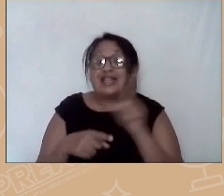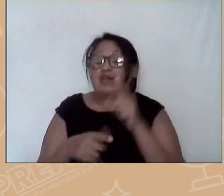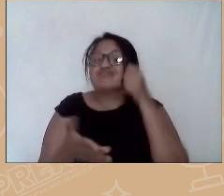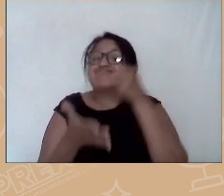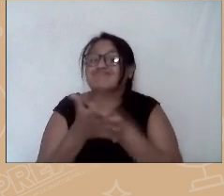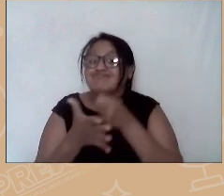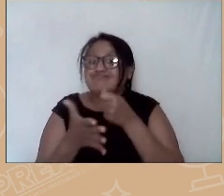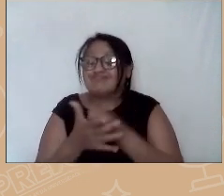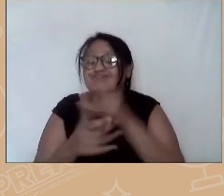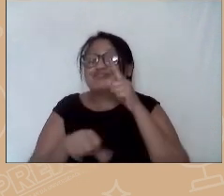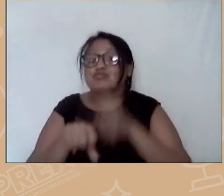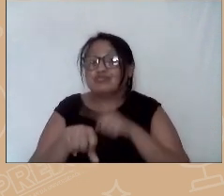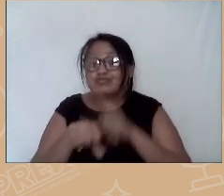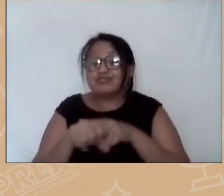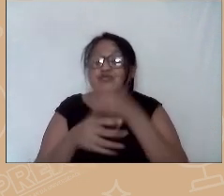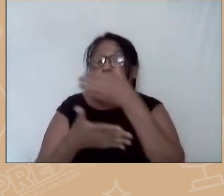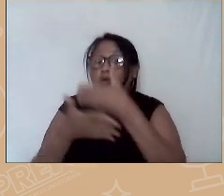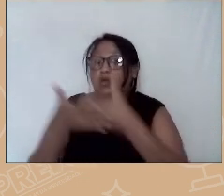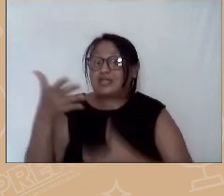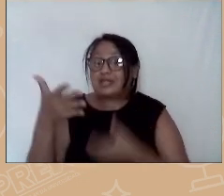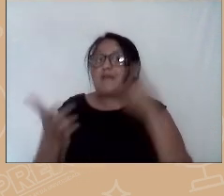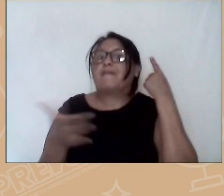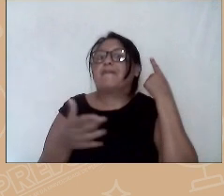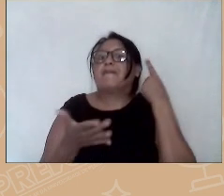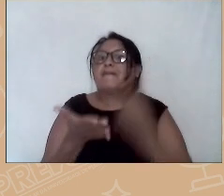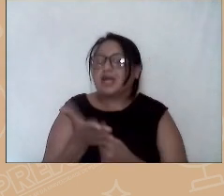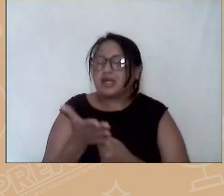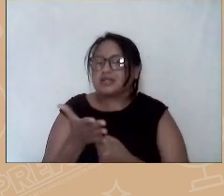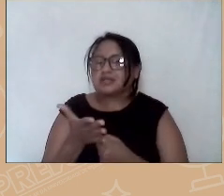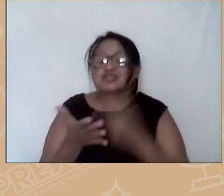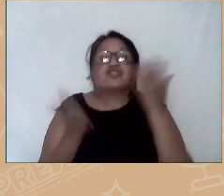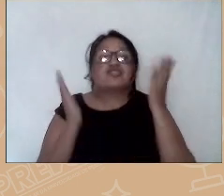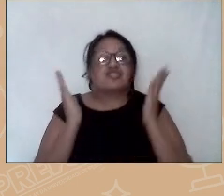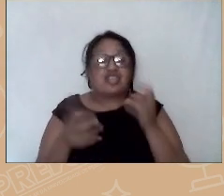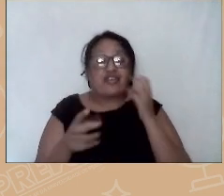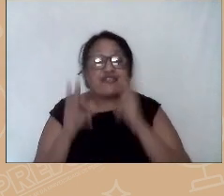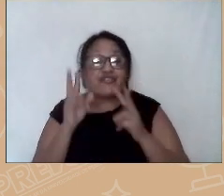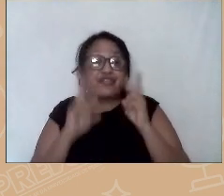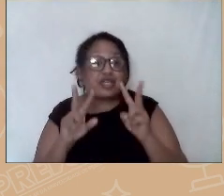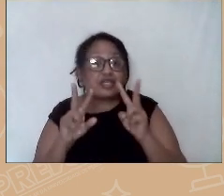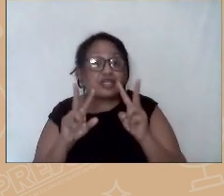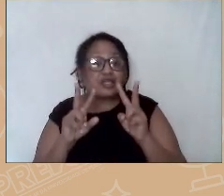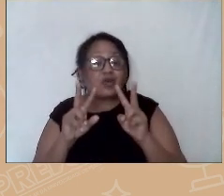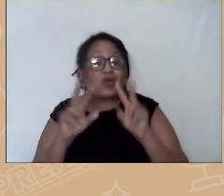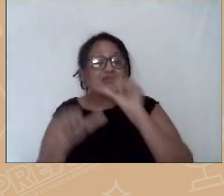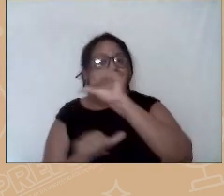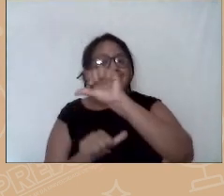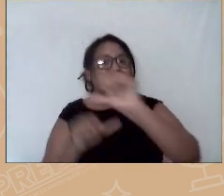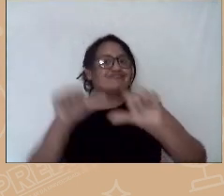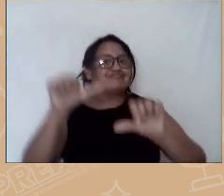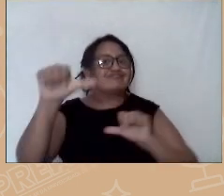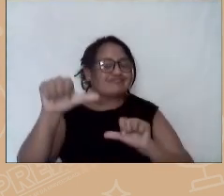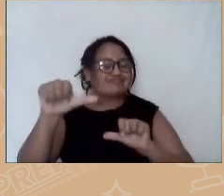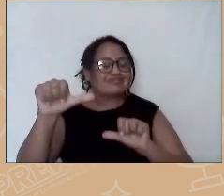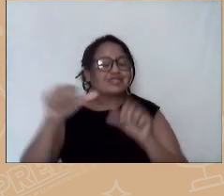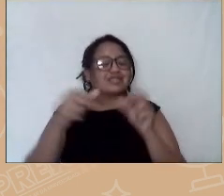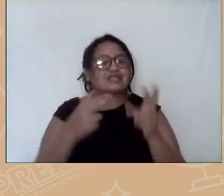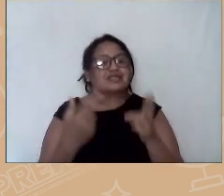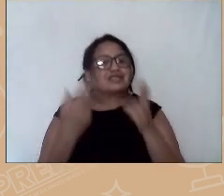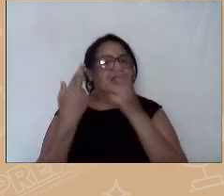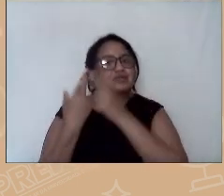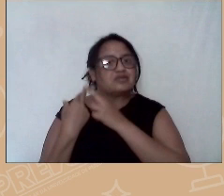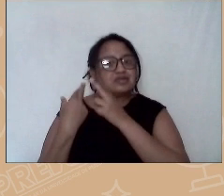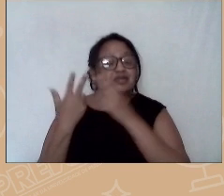-estabelecido aqui a gente já vê que é uma inversão de papéis porque esse diante disso